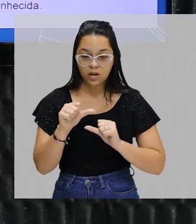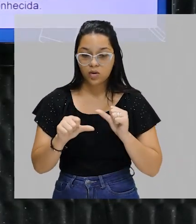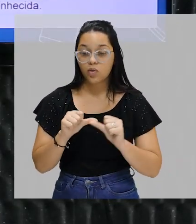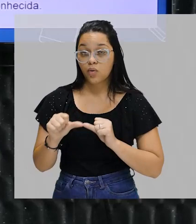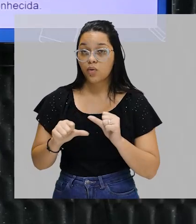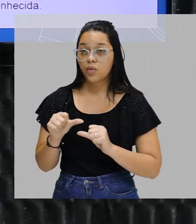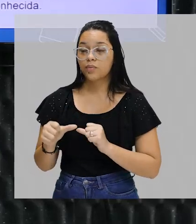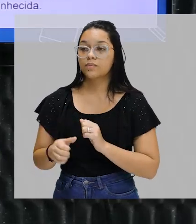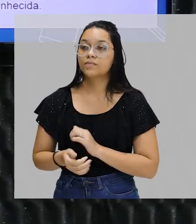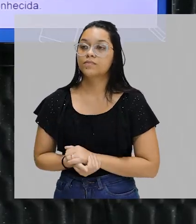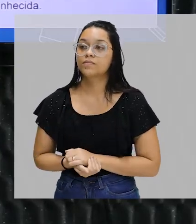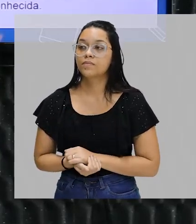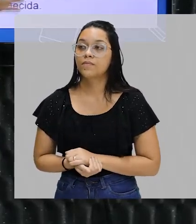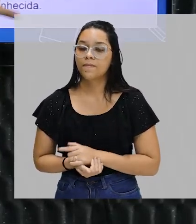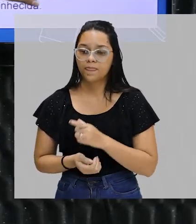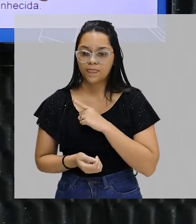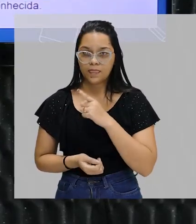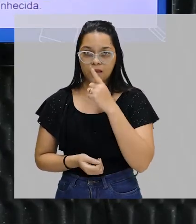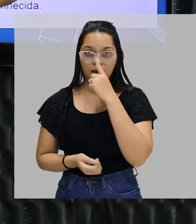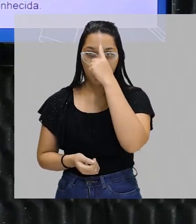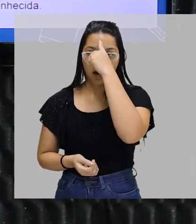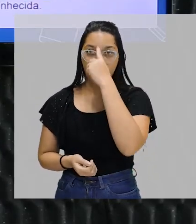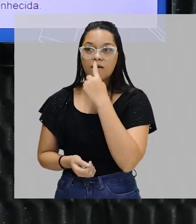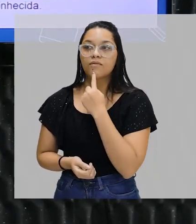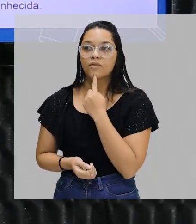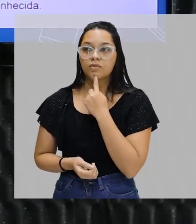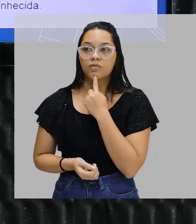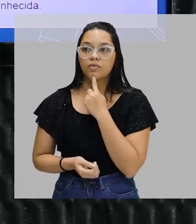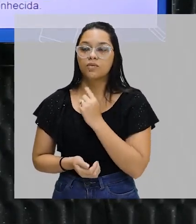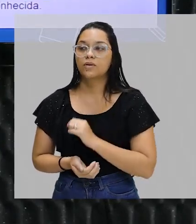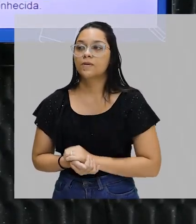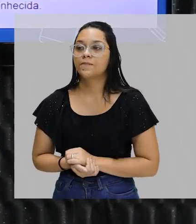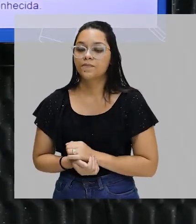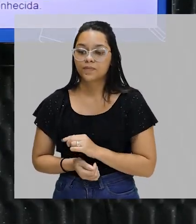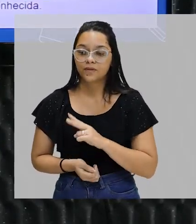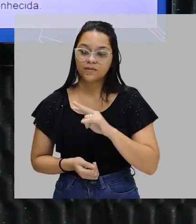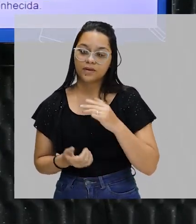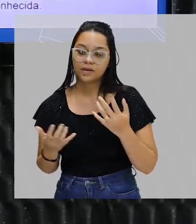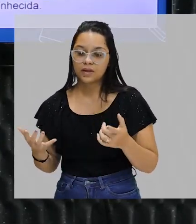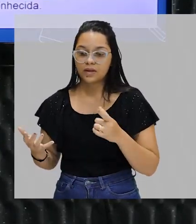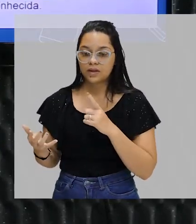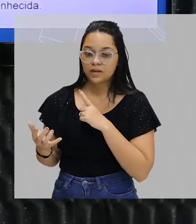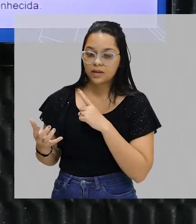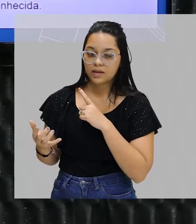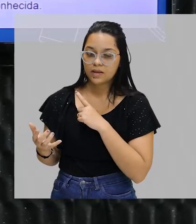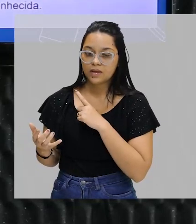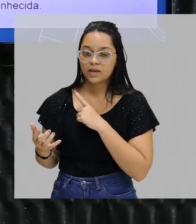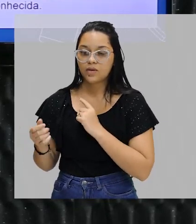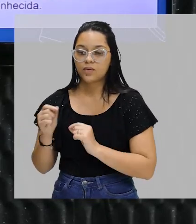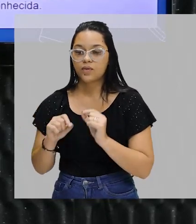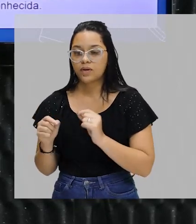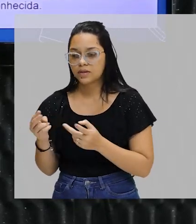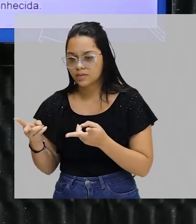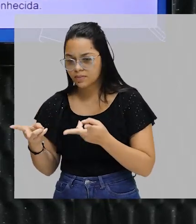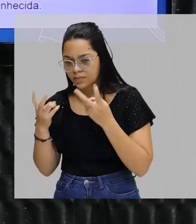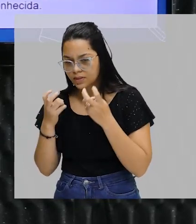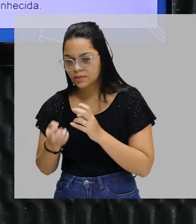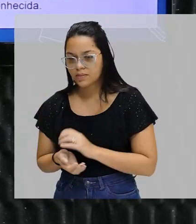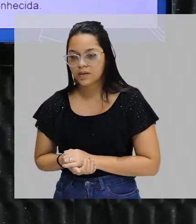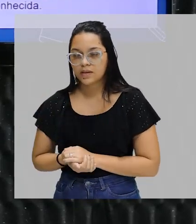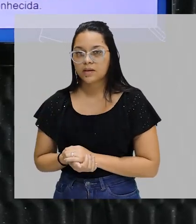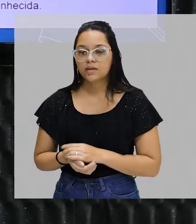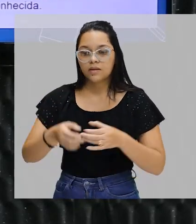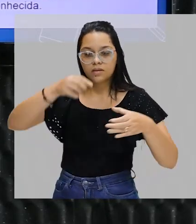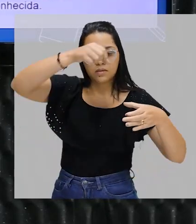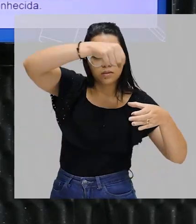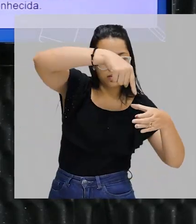da solução. Eu trouxe aqui até a figurinha, tudo bem? Que nós vamos ter essa percepção. Então,